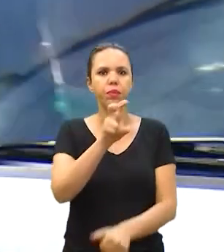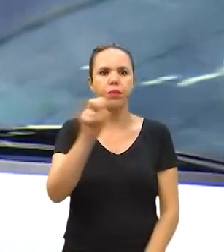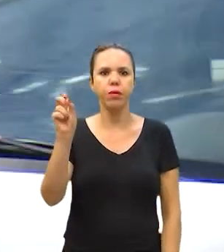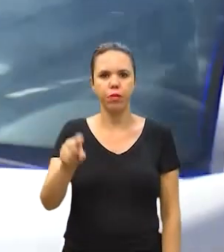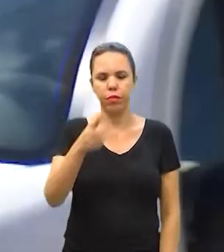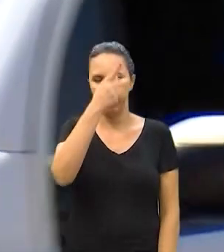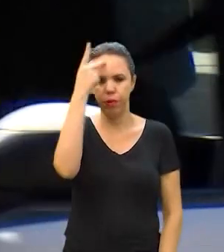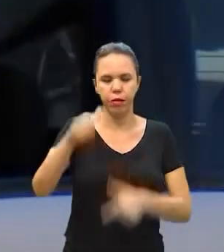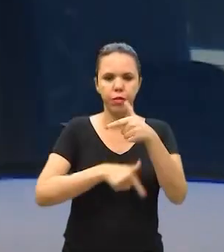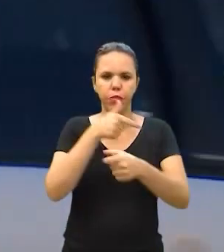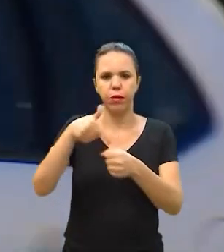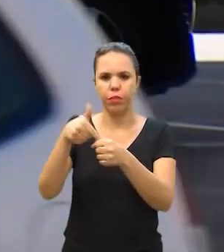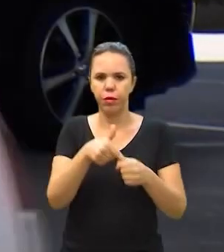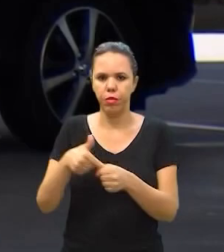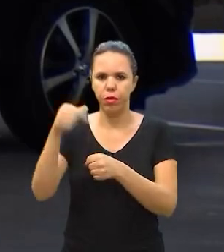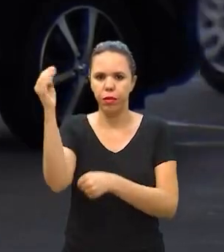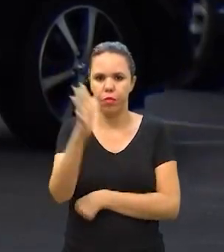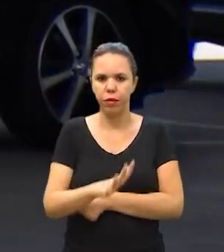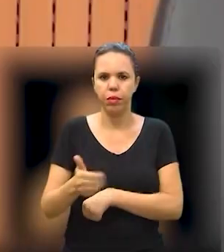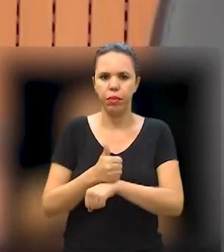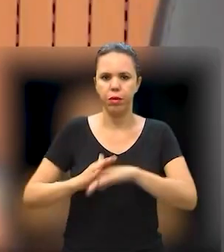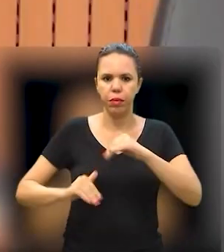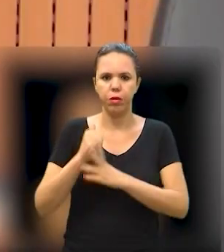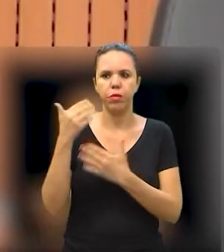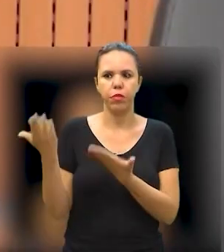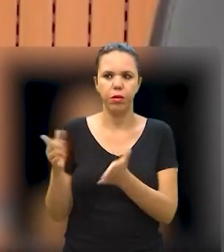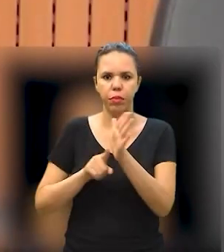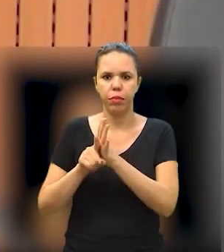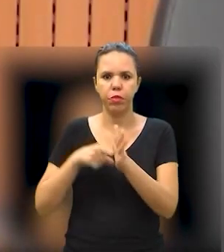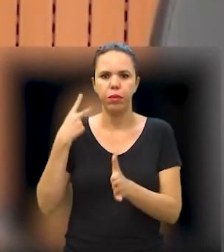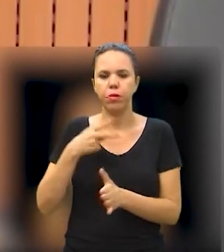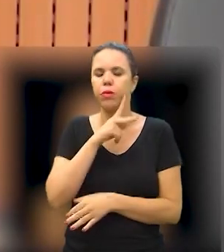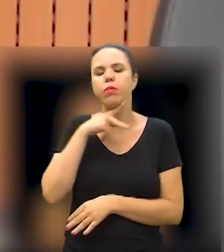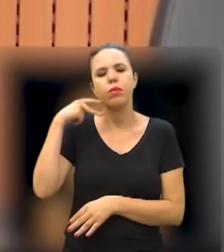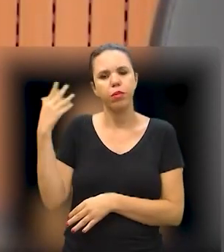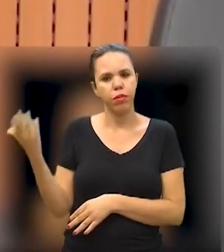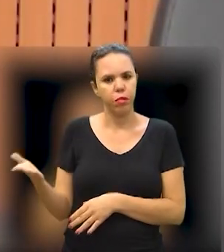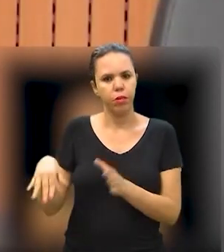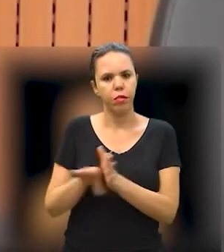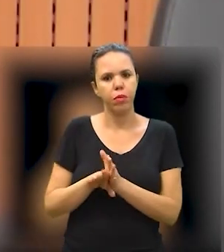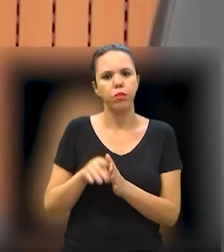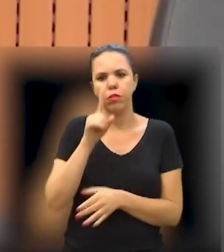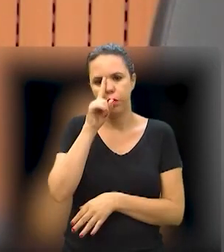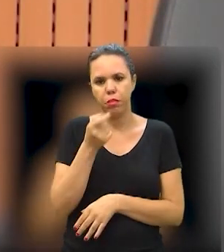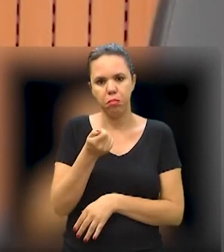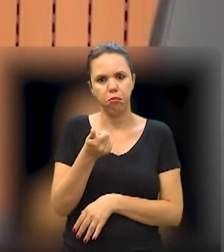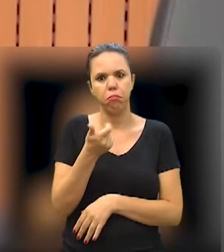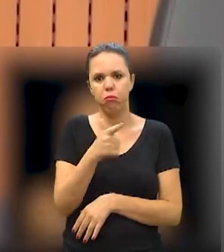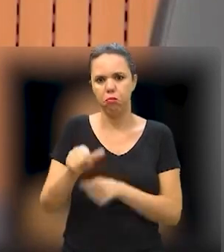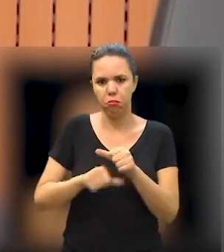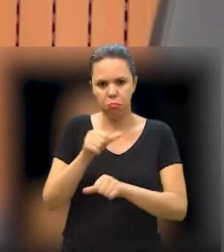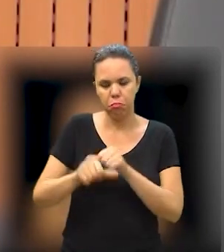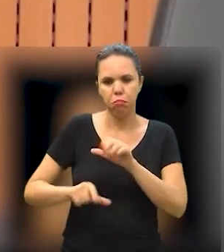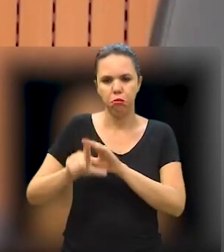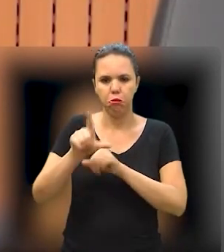Aproximadamente 500 mil pessoas trabalham como frentistas no Brasil. A profissão, no entanto, de acordo com o vereador Permínio Monteiro, chegou a correr riscos